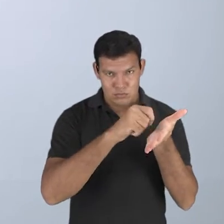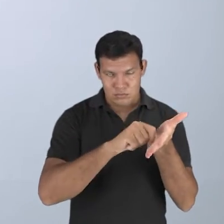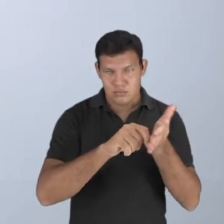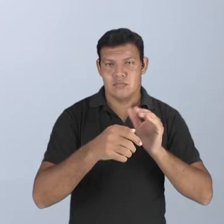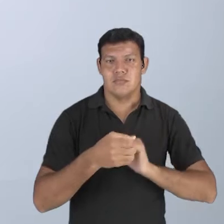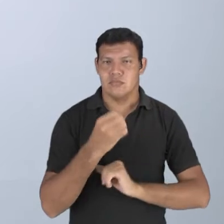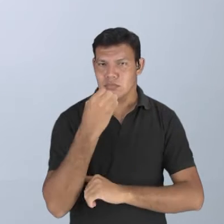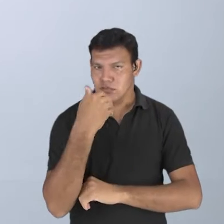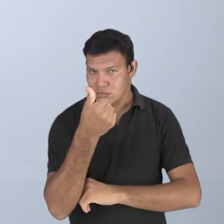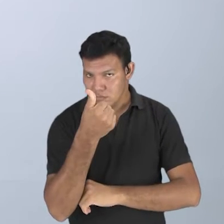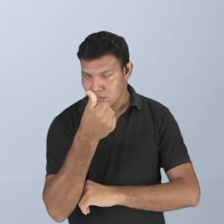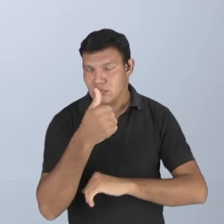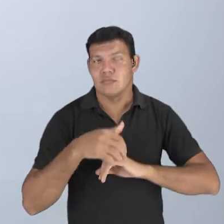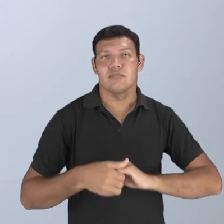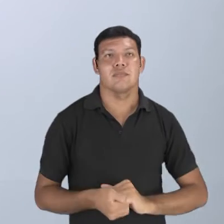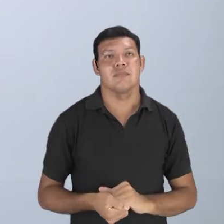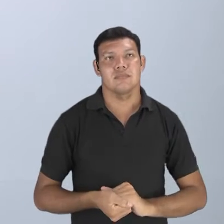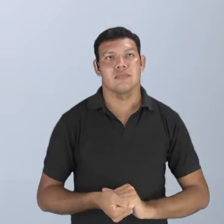bom?